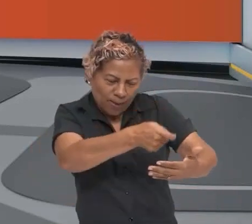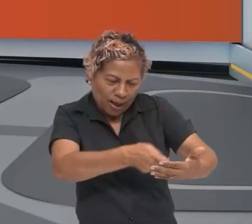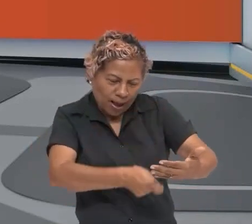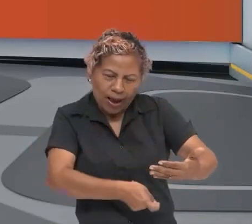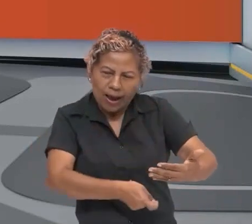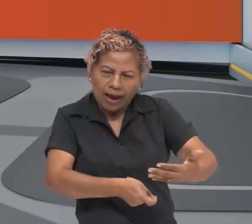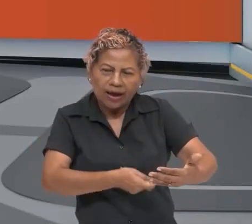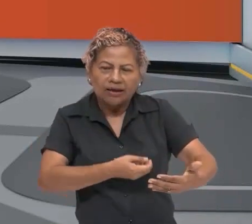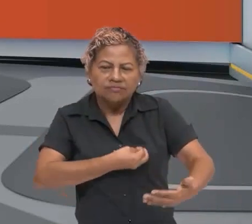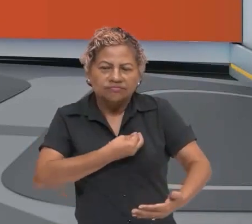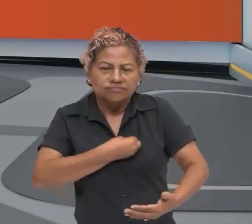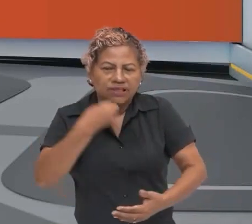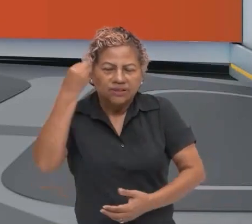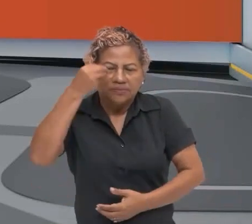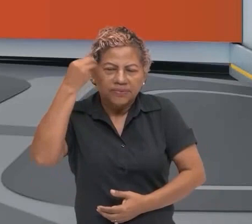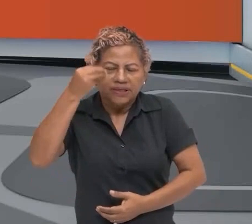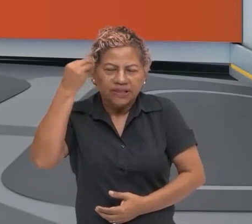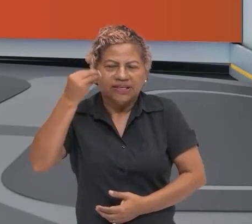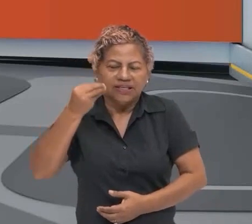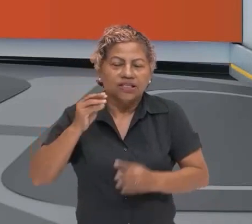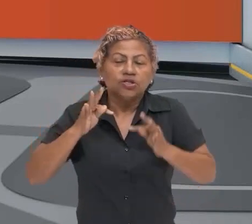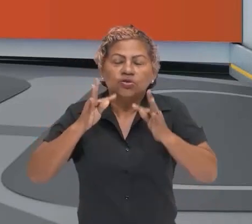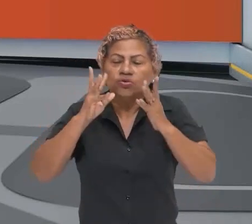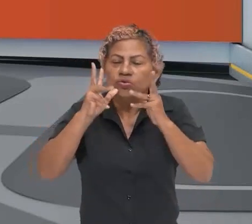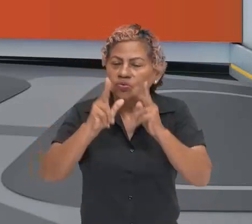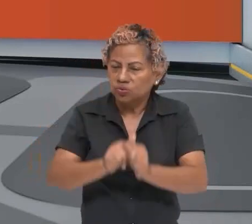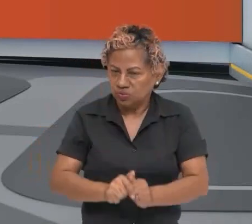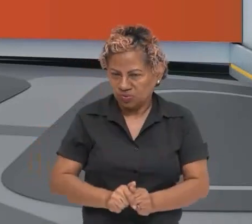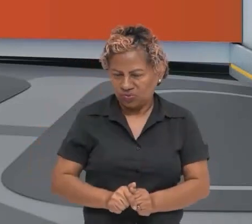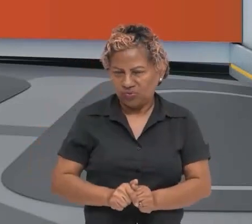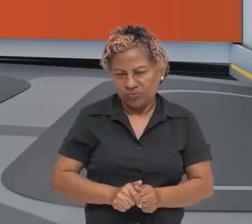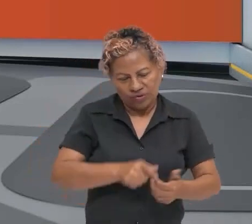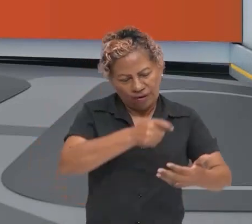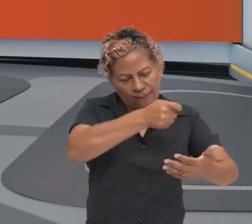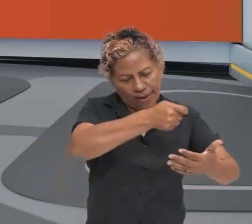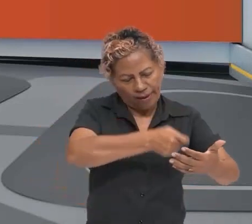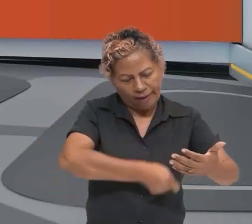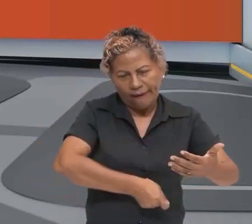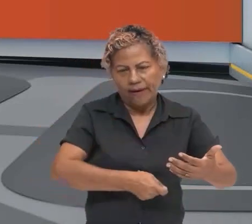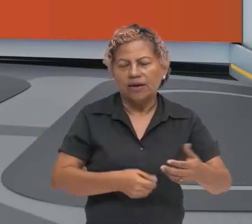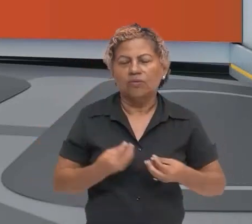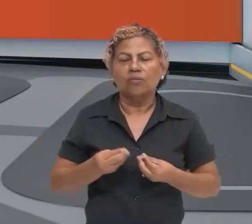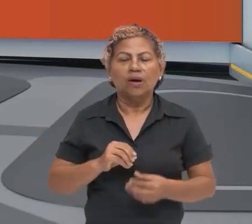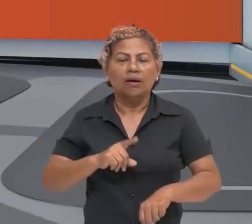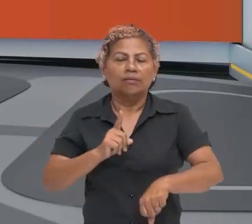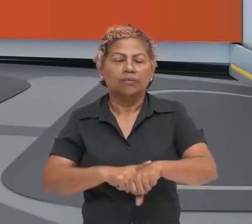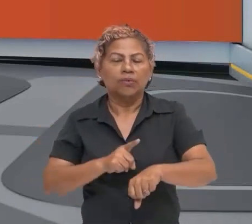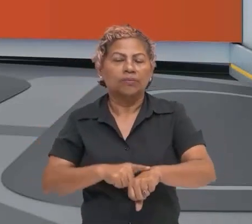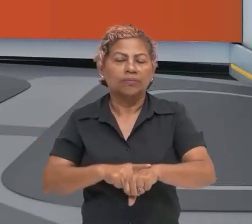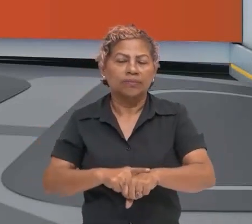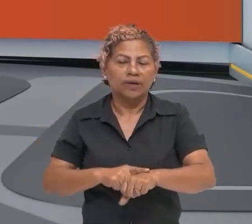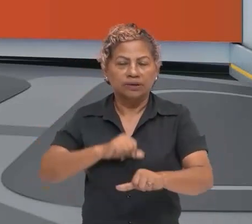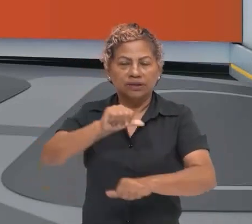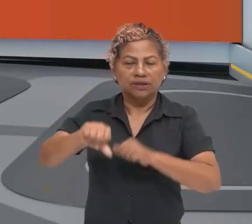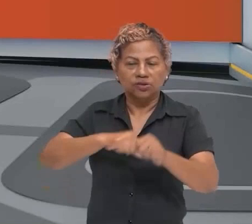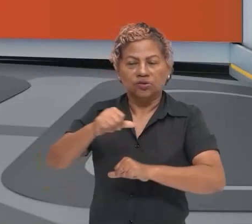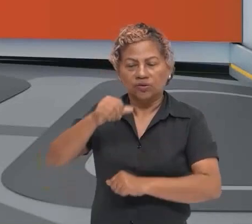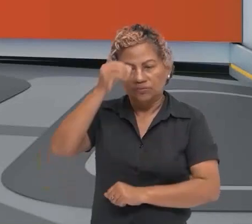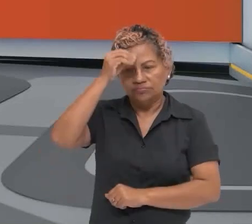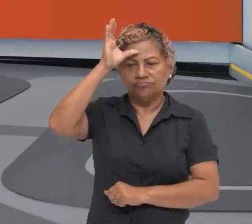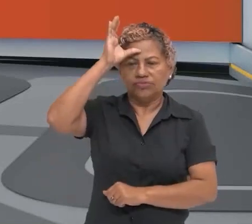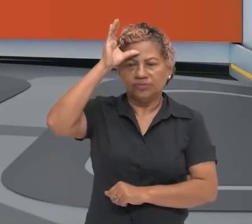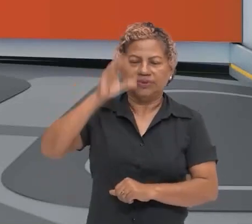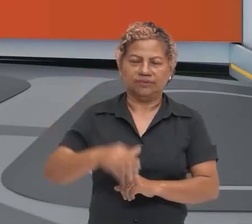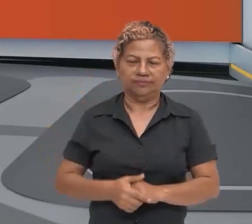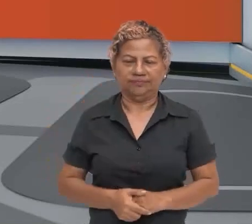viveram isso? O que aconteceu em cada estação? Quando aconteceu essa troca de conhecimento? Como foi isso? Tá?